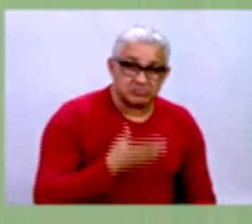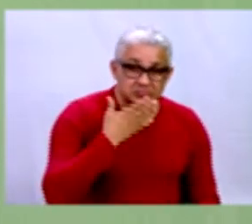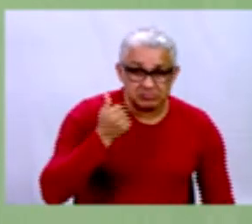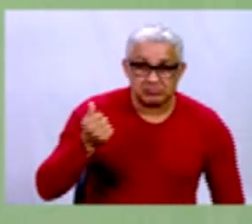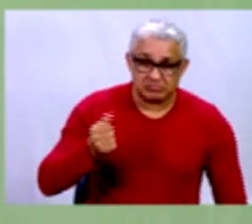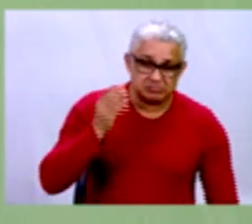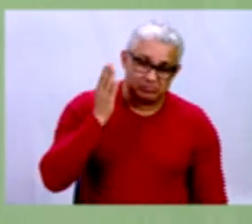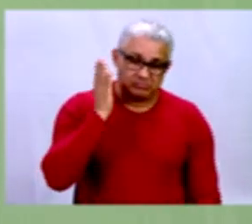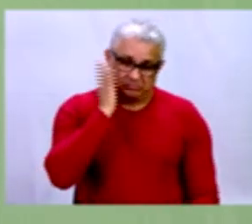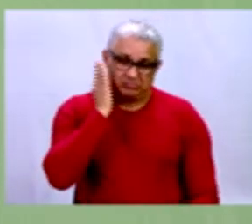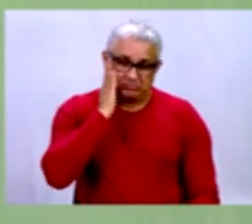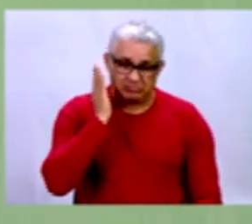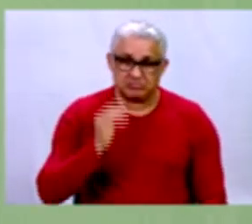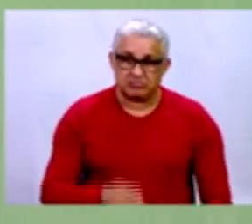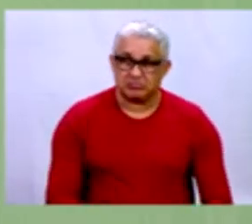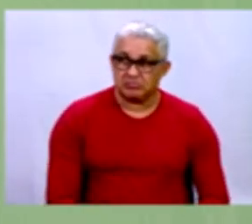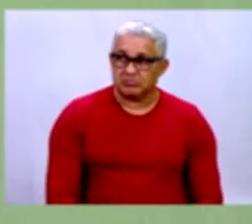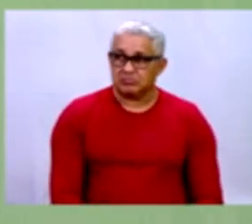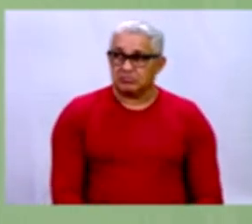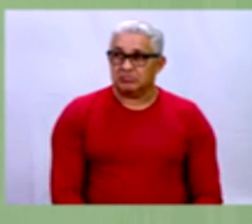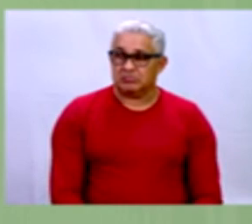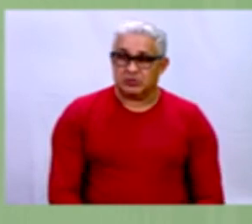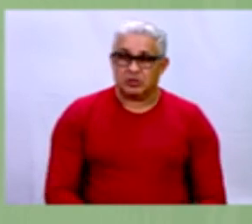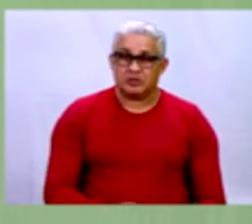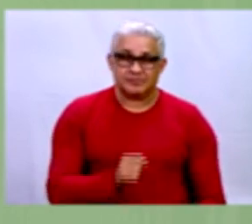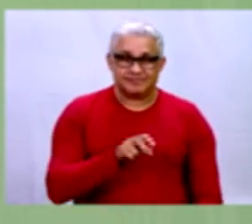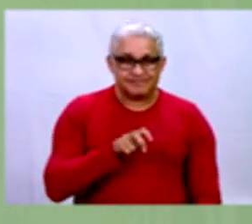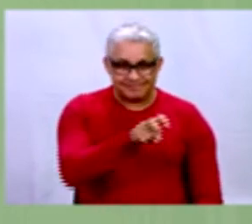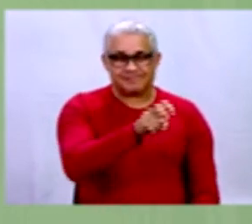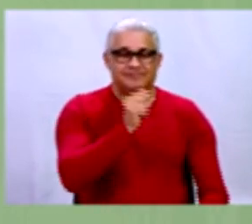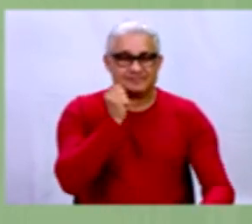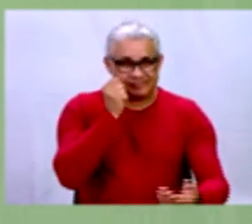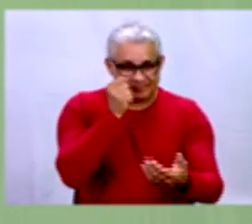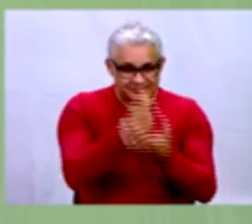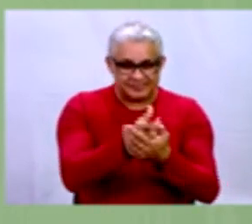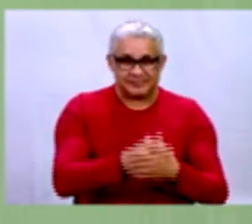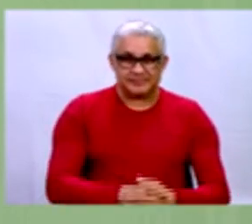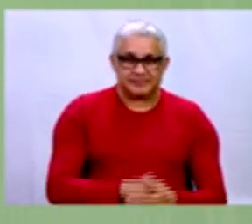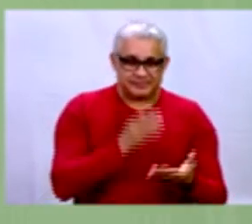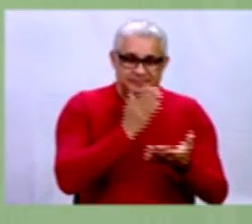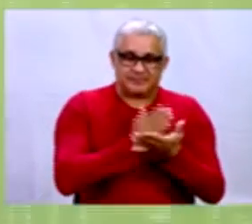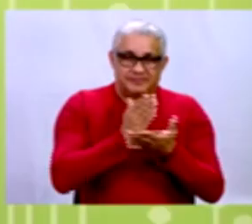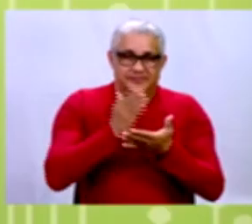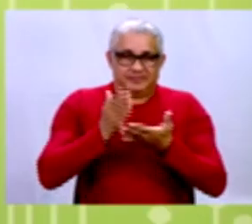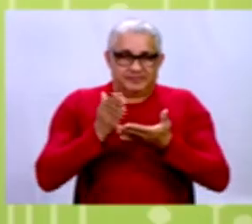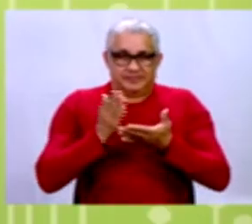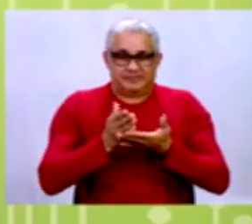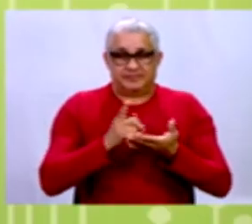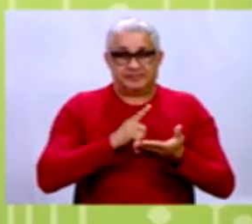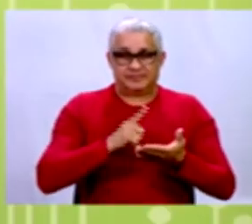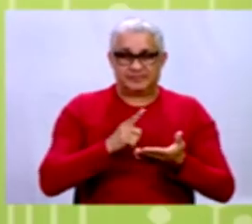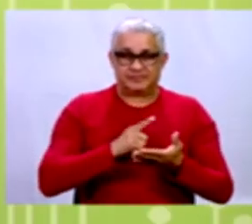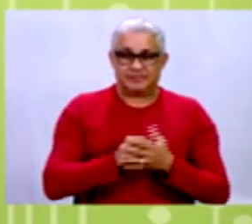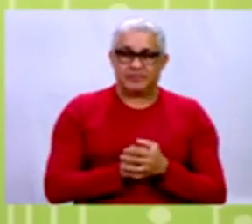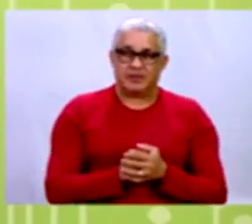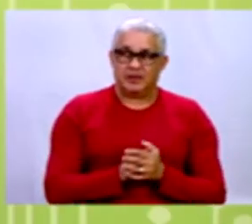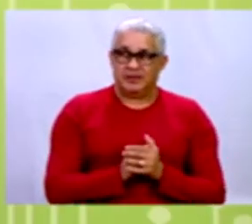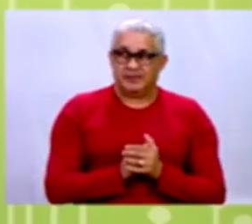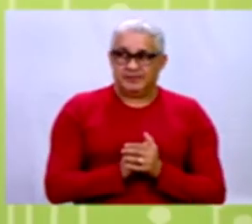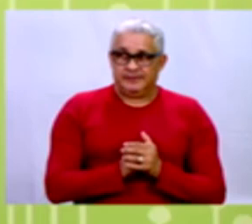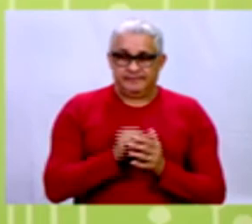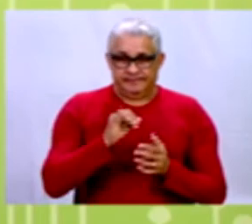saber isso, né? Quando vocês forem comprar alguma coisa parcelada e tiver, no